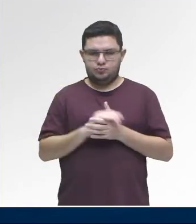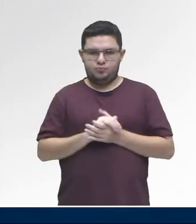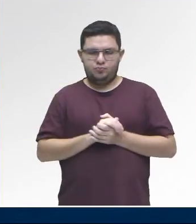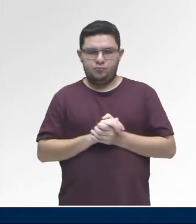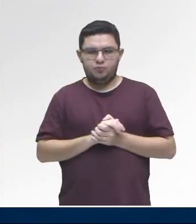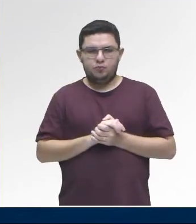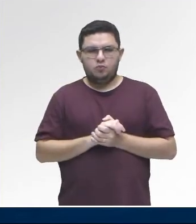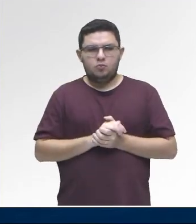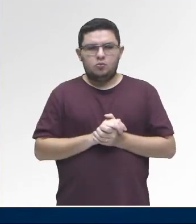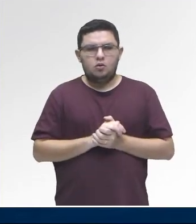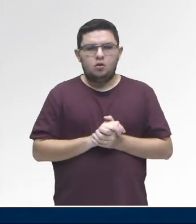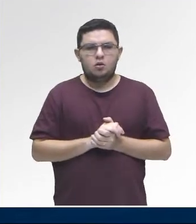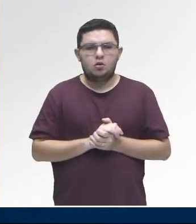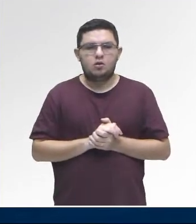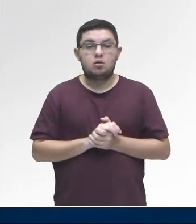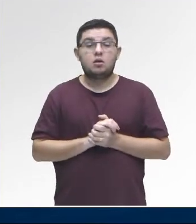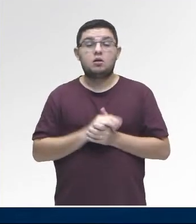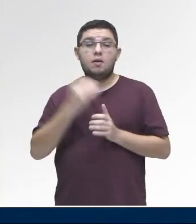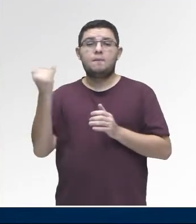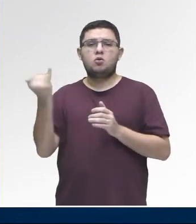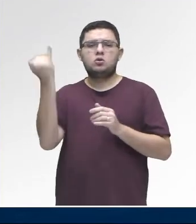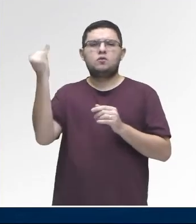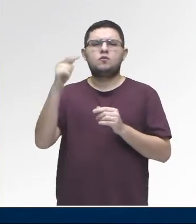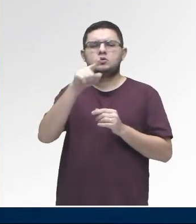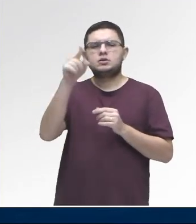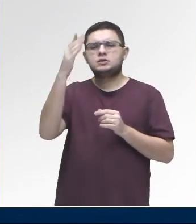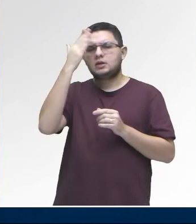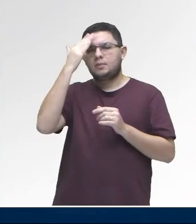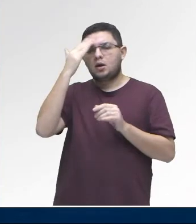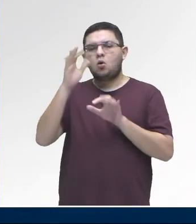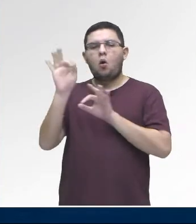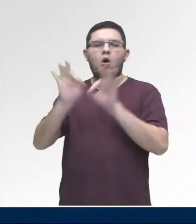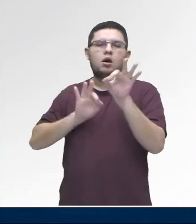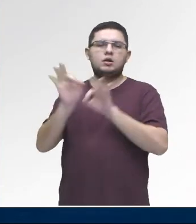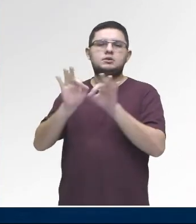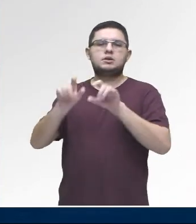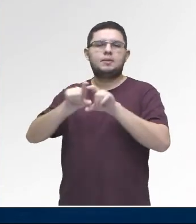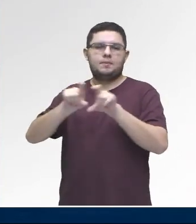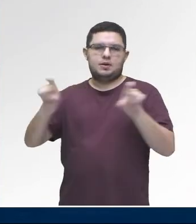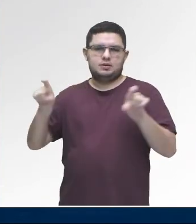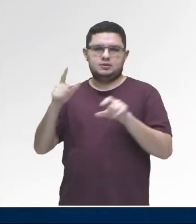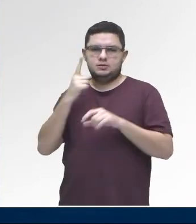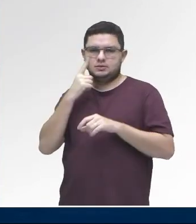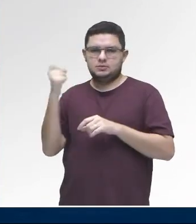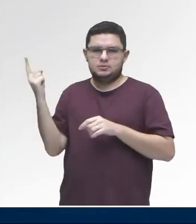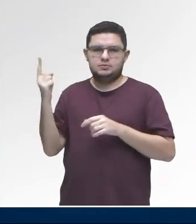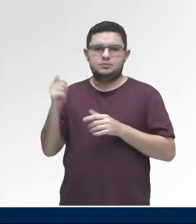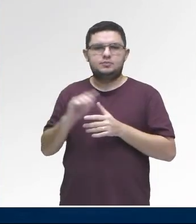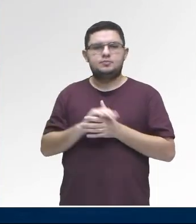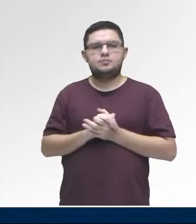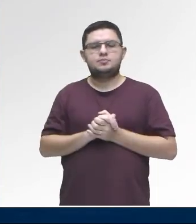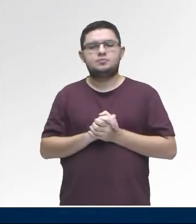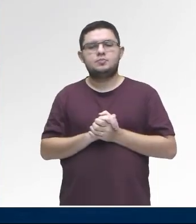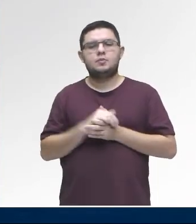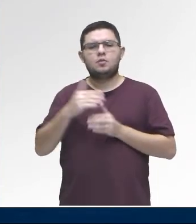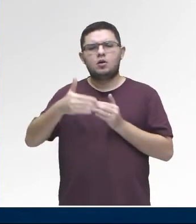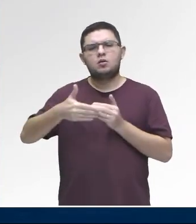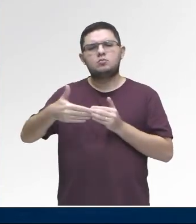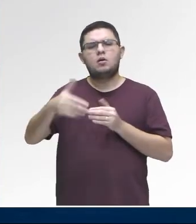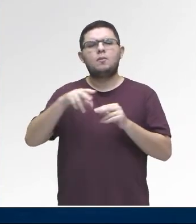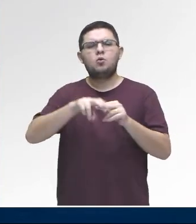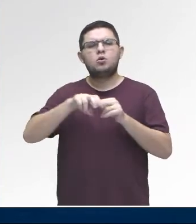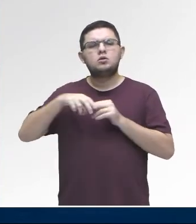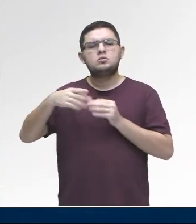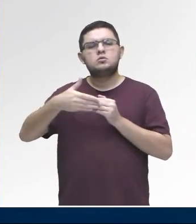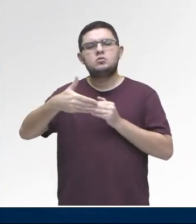importante você saber montar essa expressão, porque é a partir dela que você vai